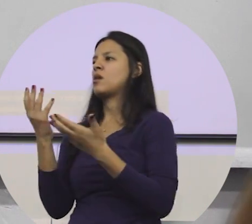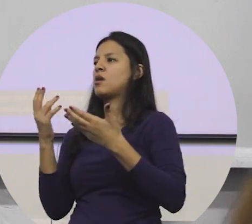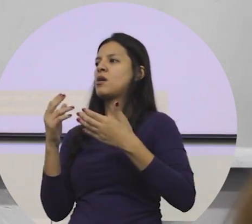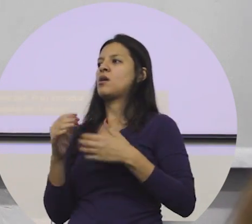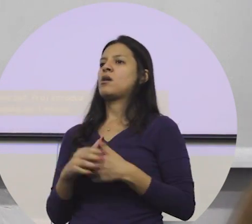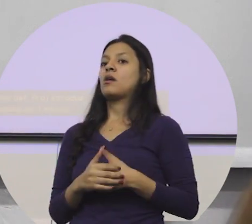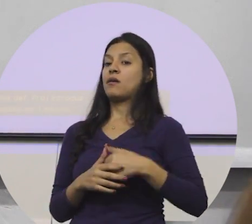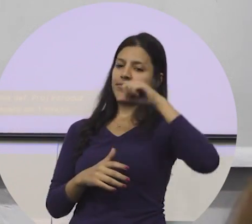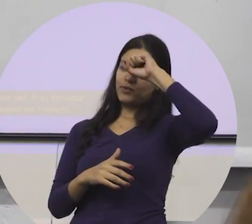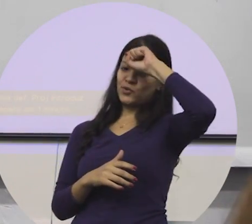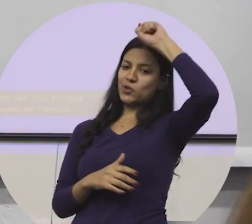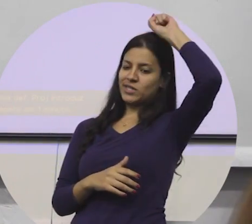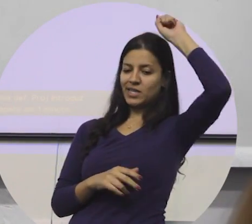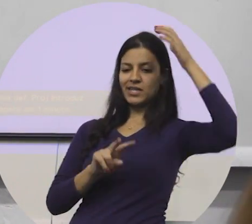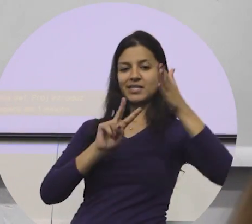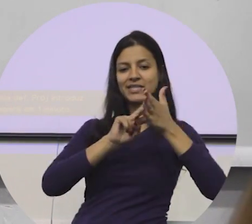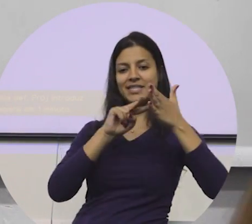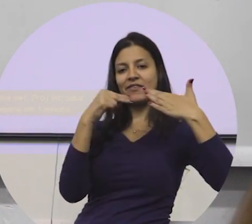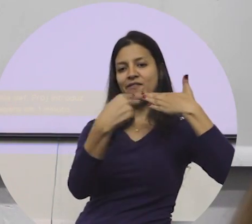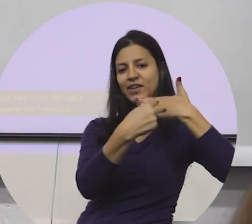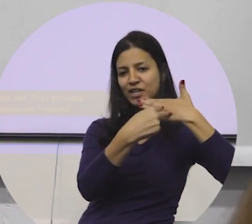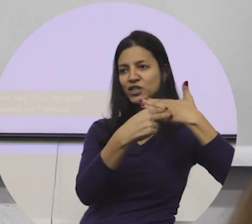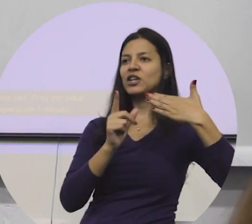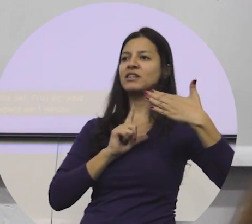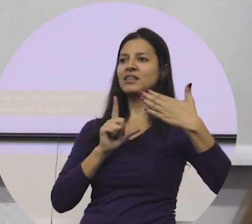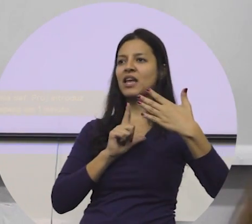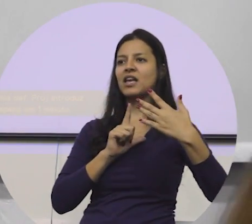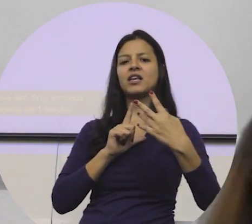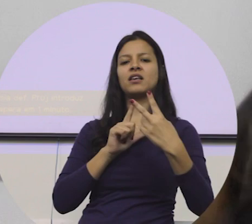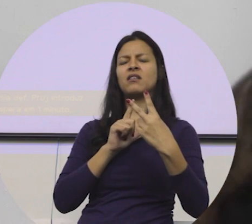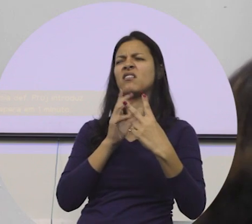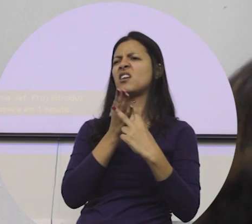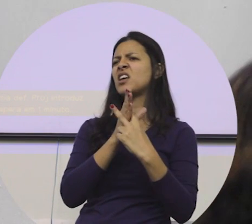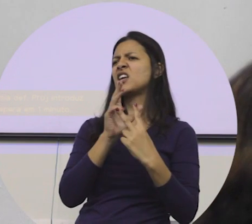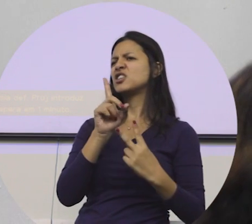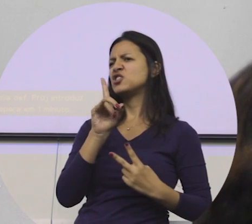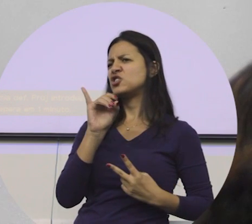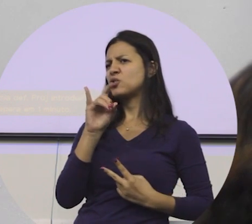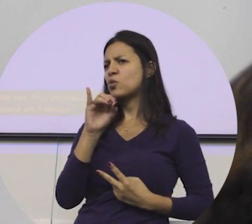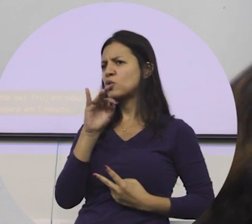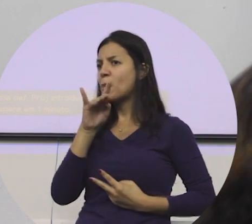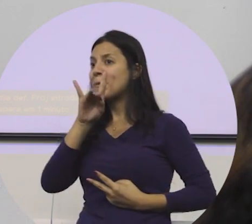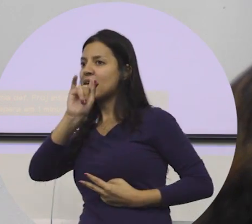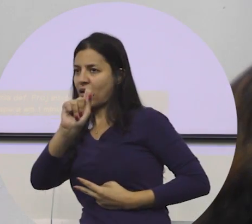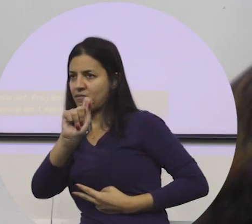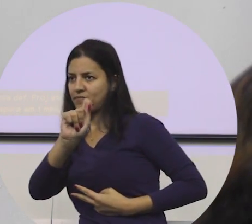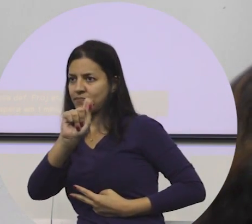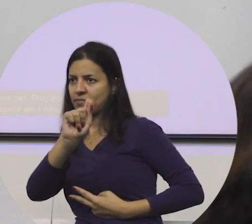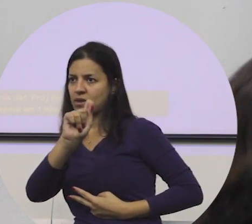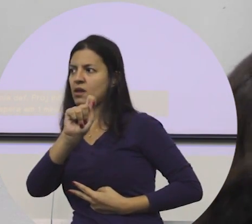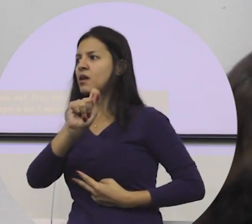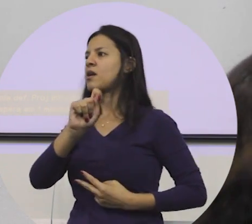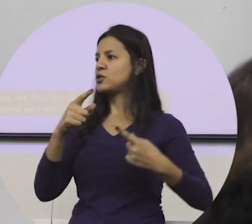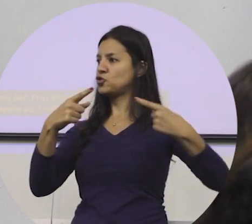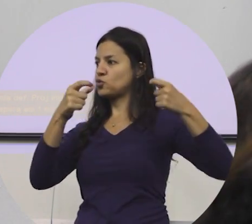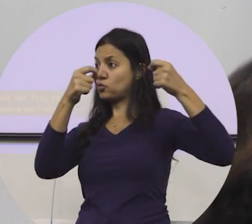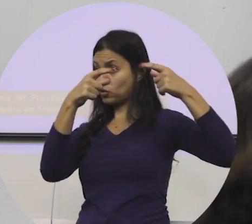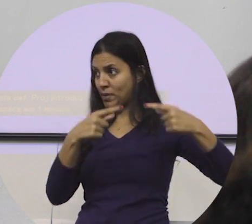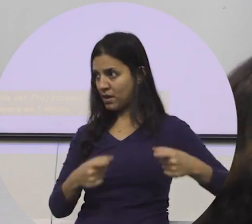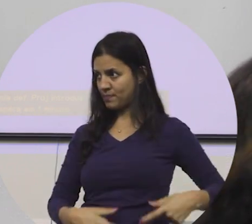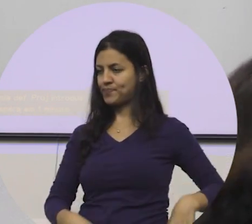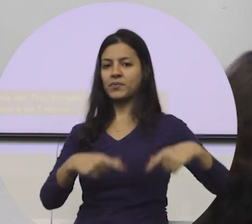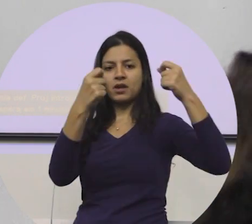significante do soci, né, uma das dicotomias, né, na proposição da definição ou